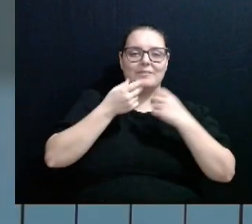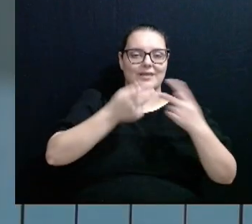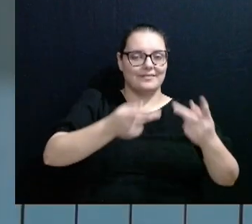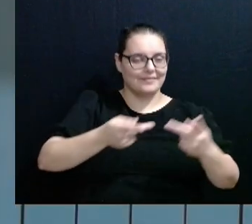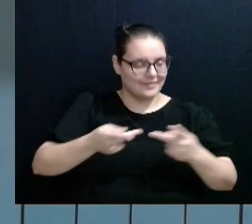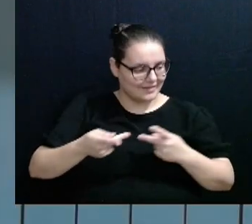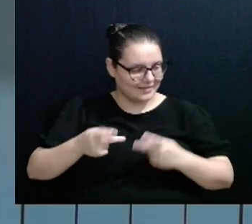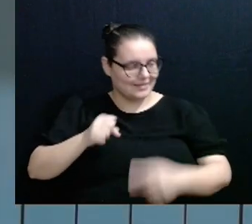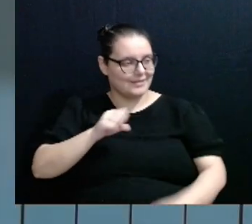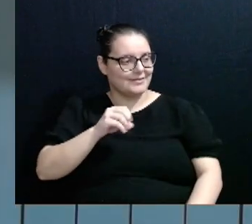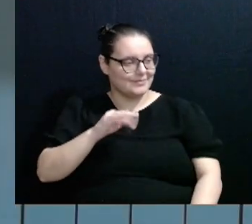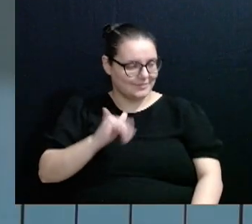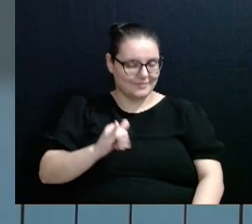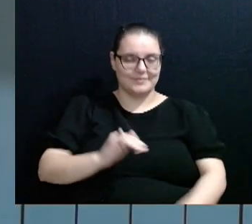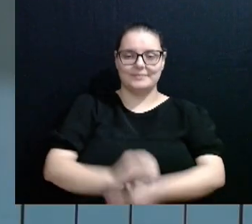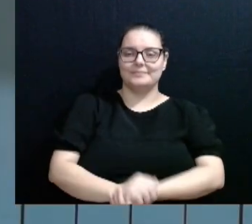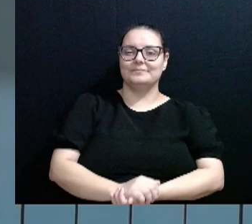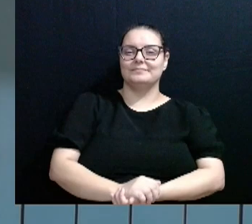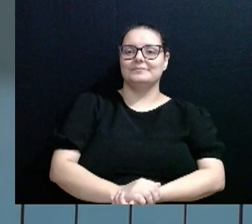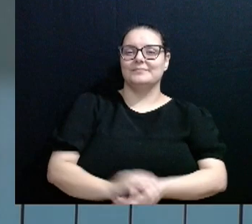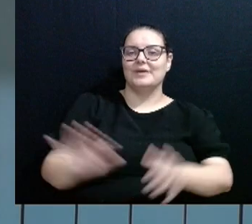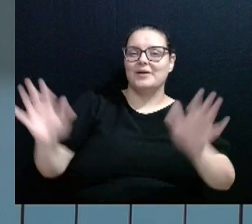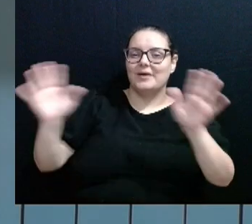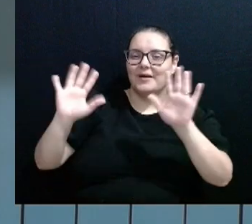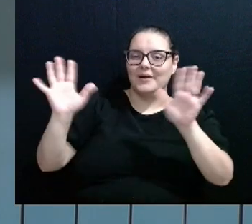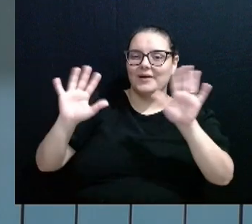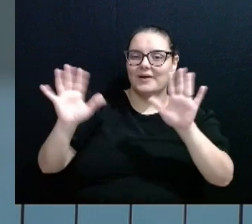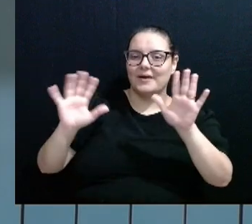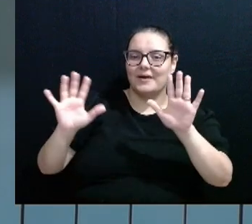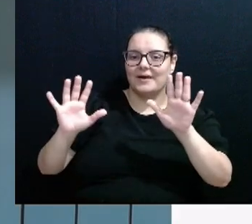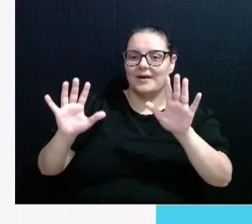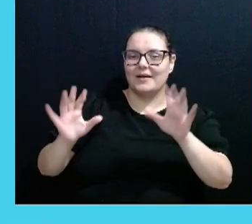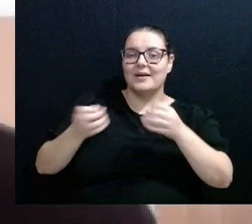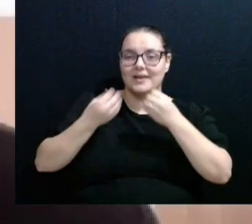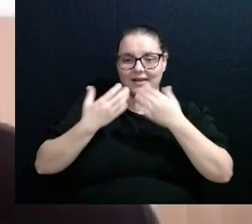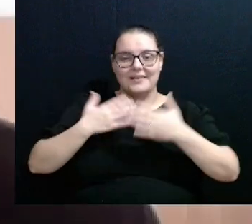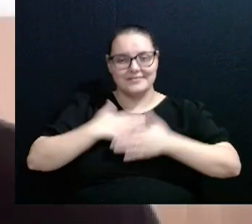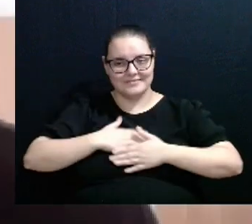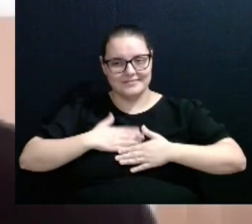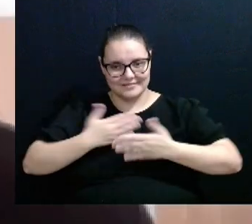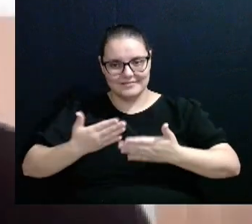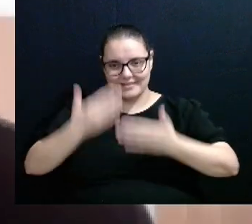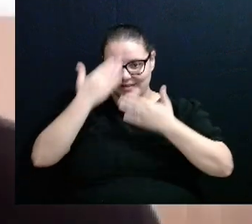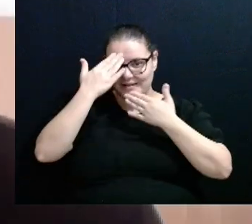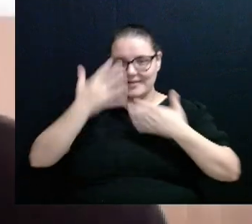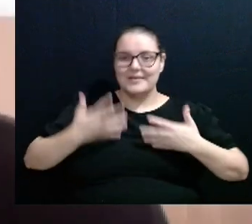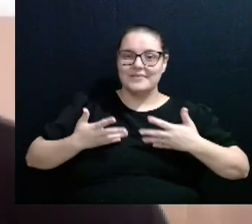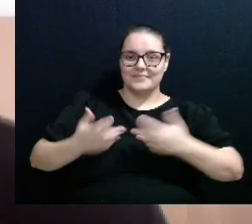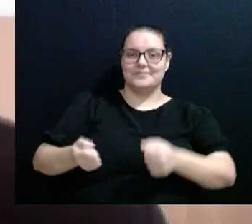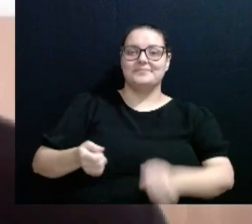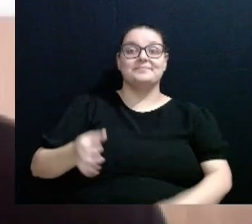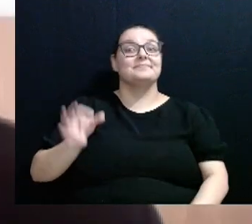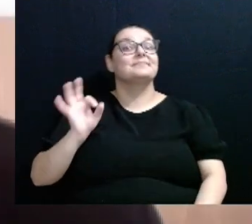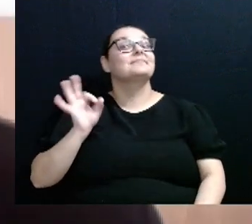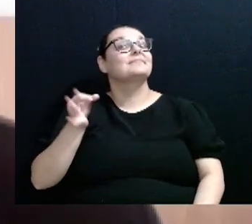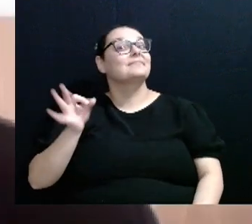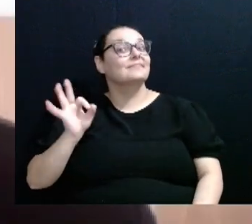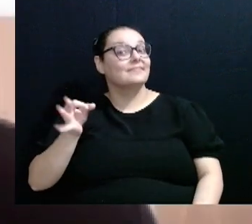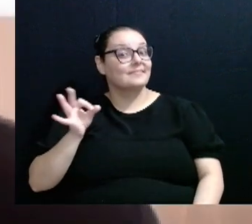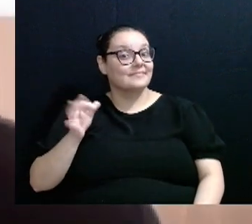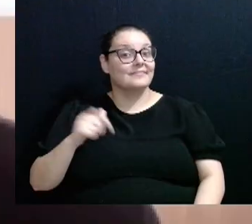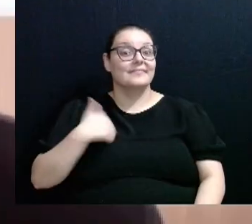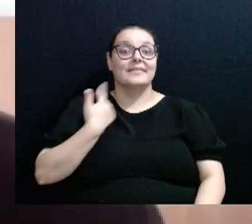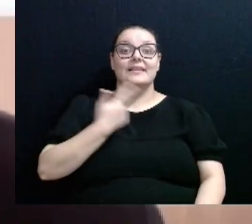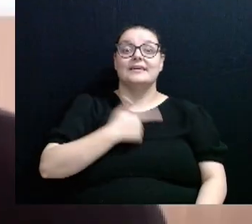Sophie. Oi, muito bom estar aqui. Obrigada pelo convite. Com certeza, estamos cercados